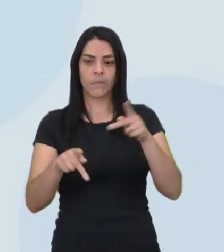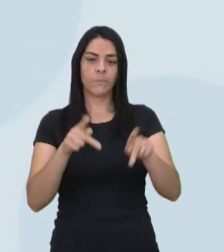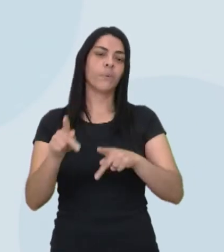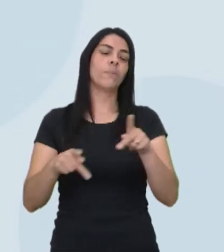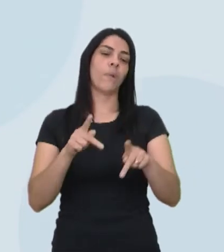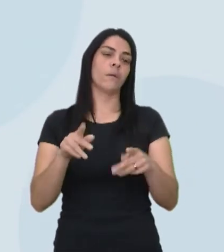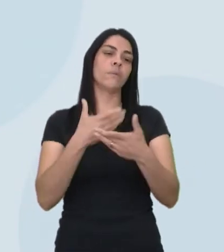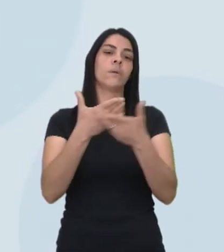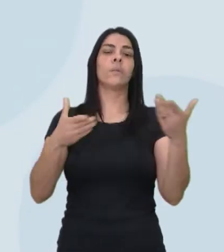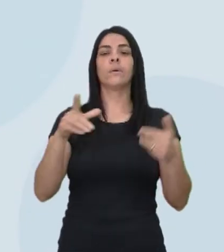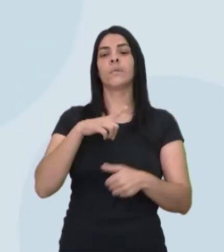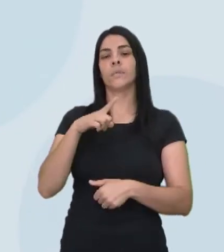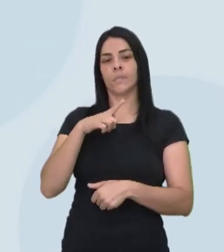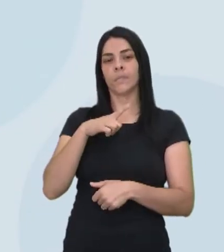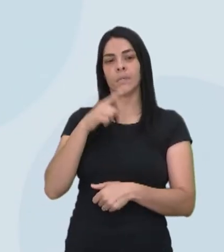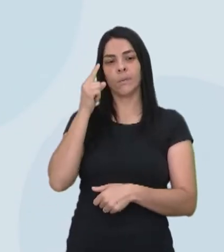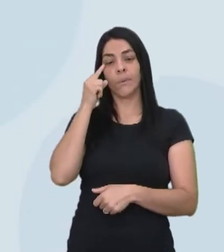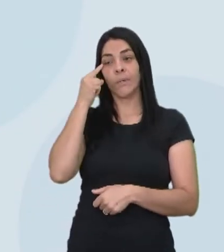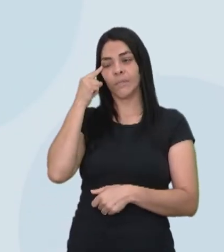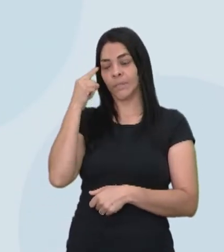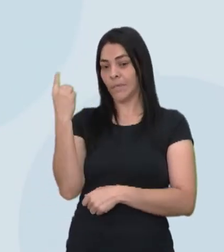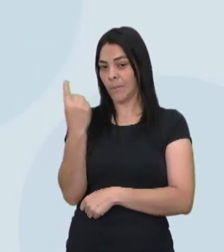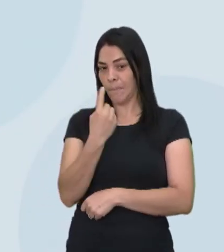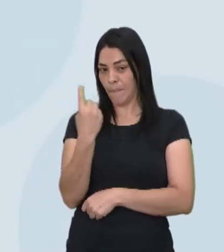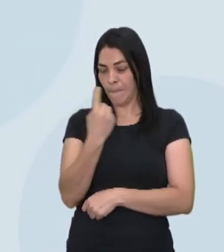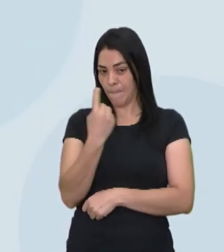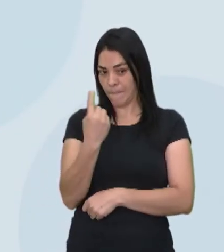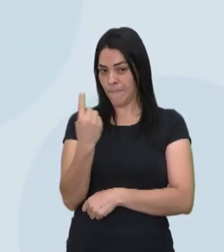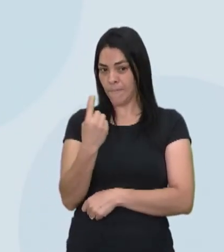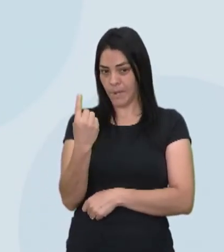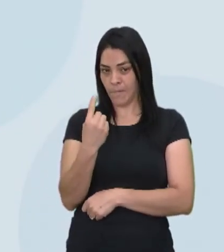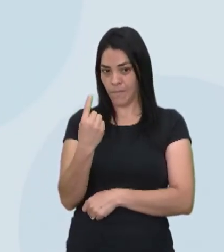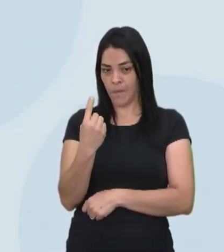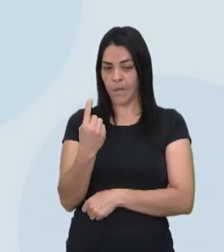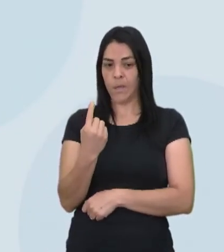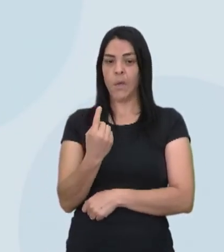então, a China em primeiro lugar, né? Com 1 bilhão